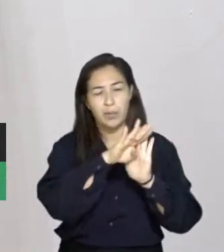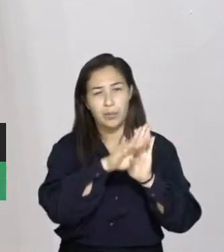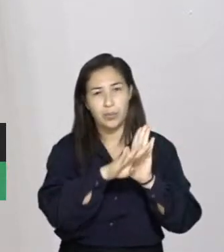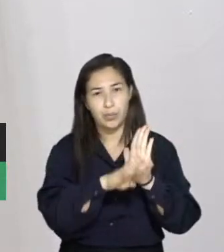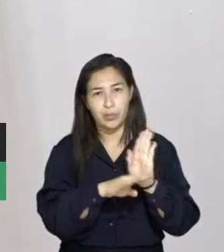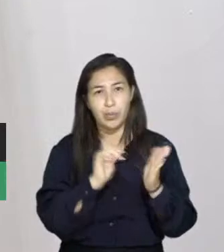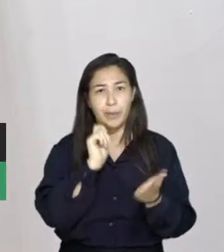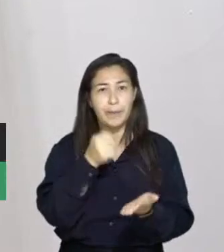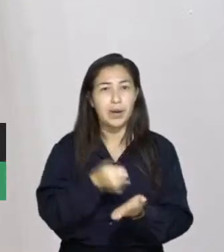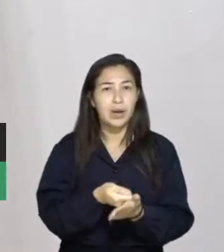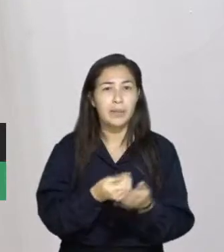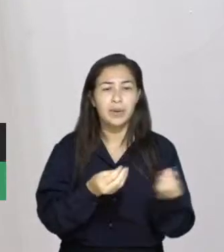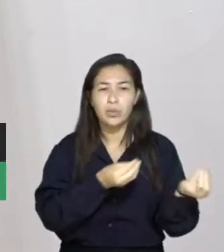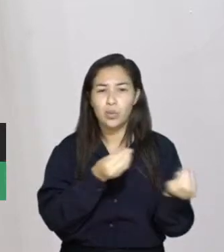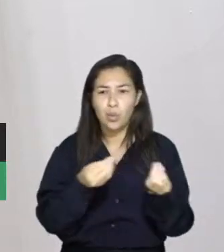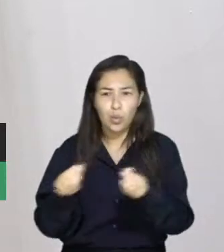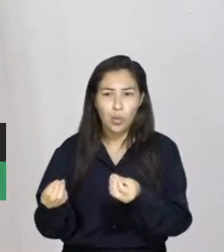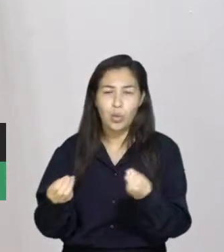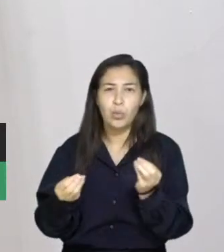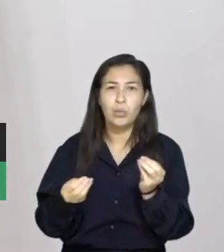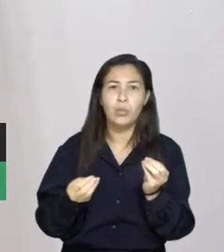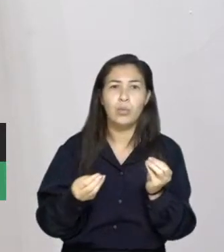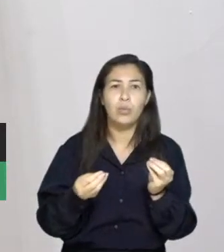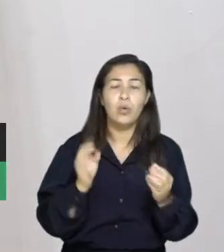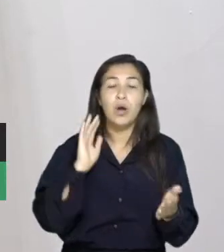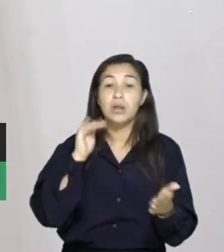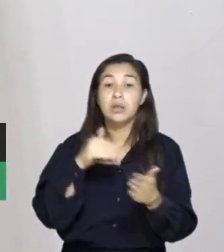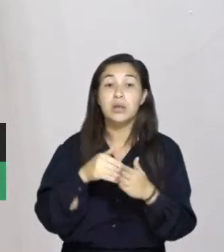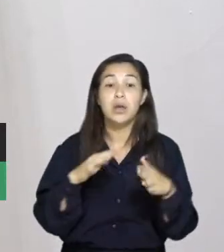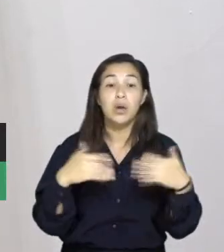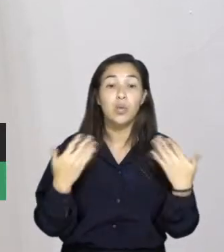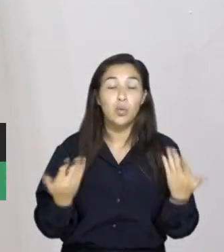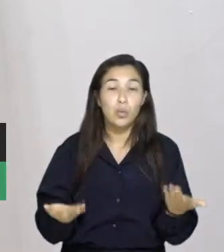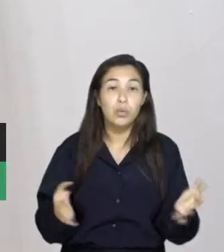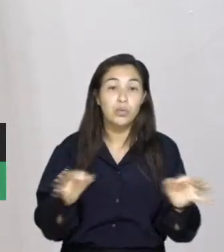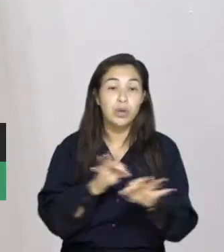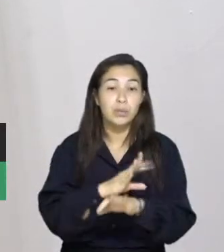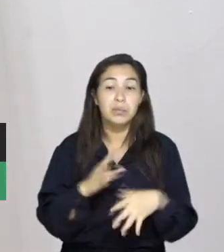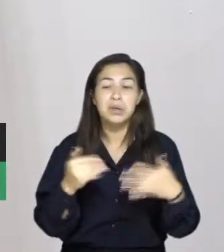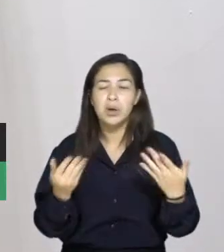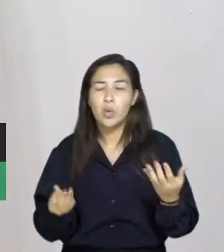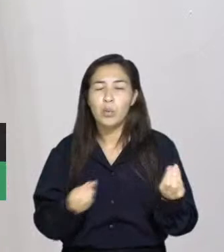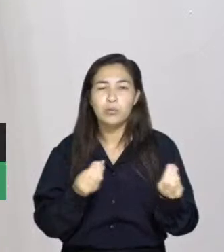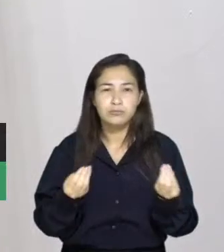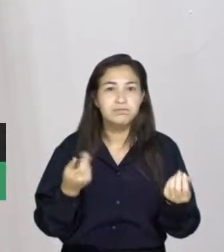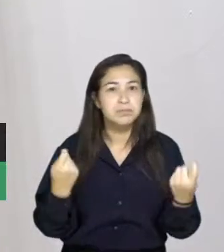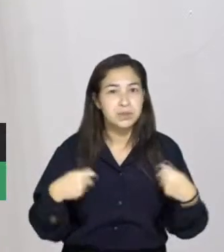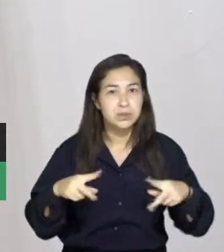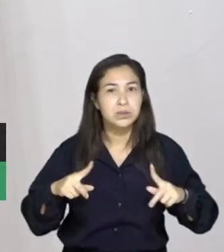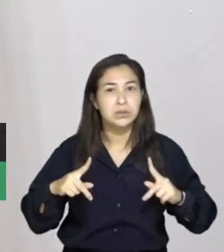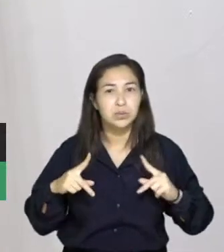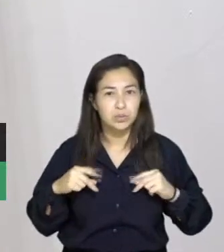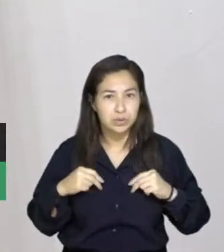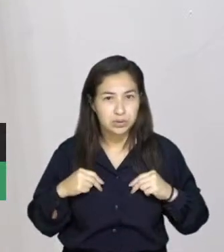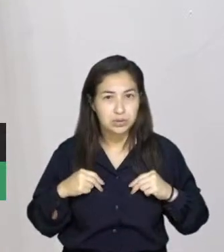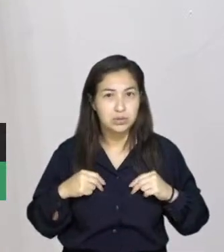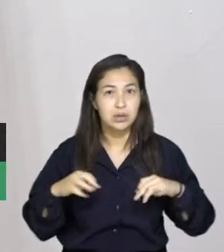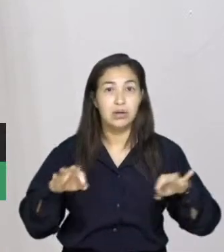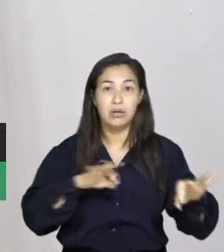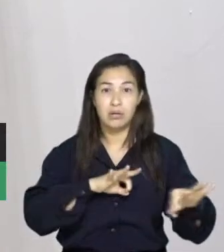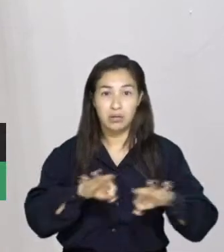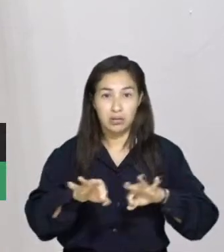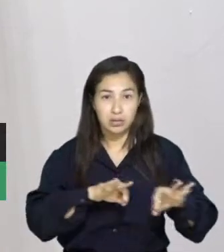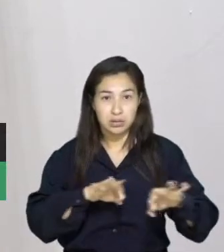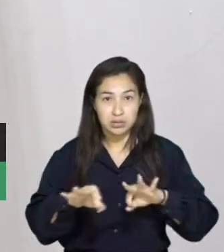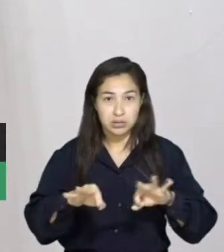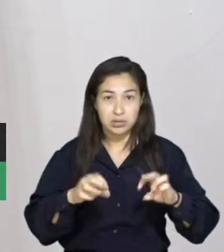cada uma dessas obras, prazo de conclusão dessas obras. Então, nós temos que reconhecer aqui a organização